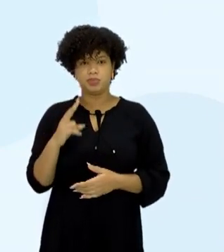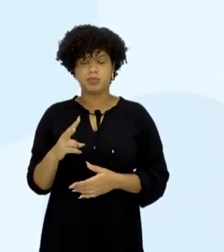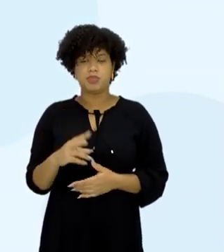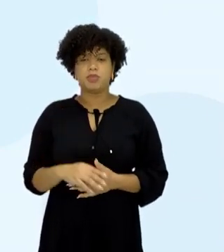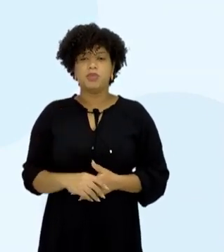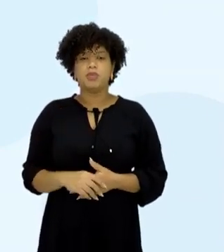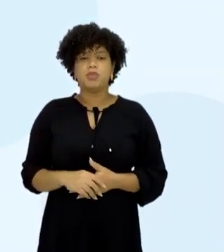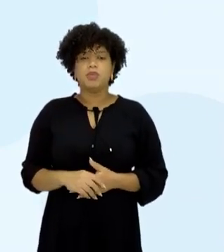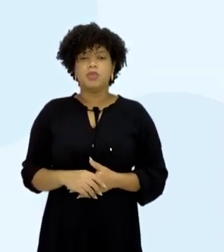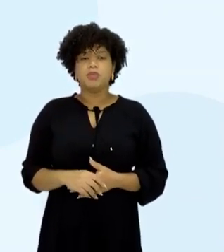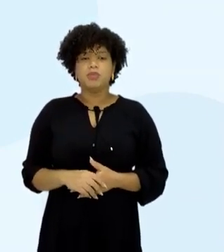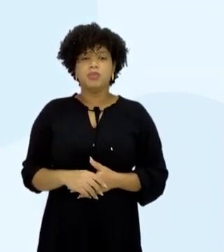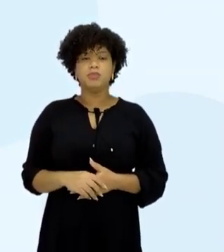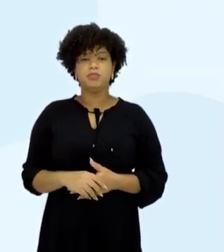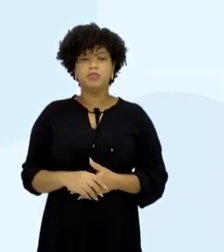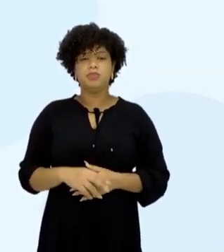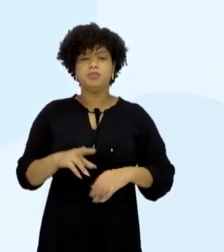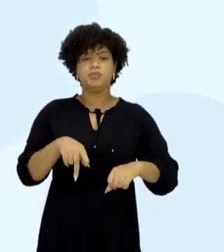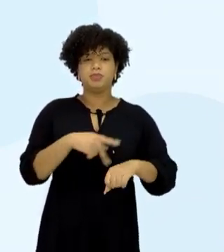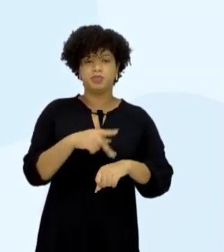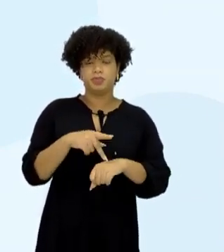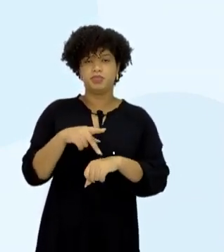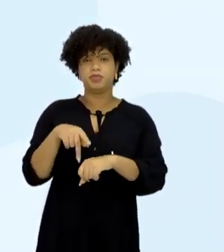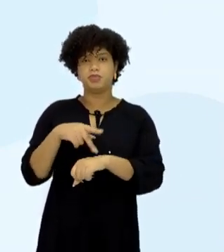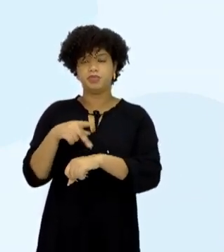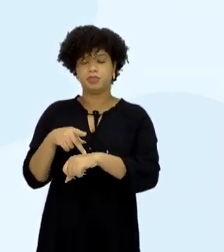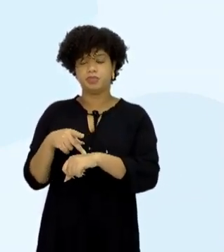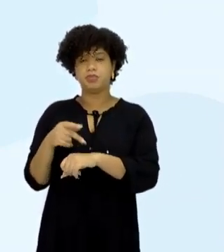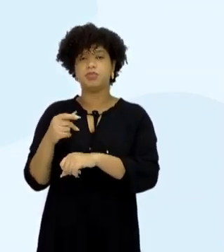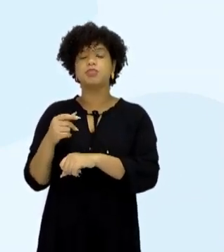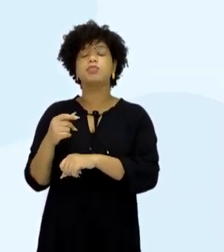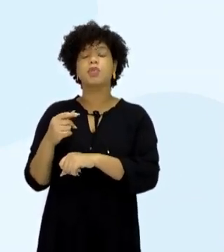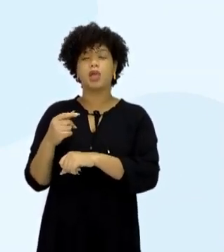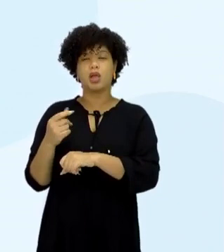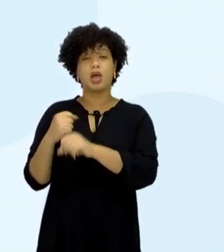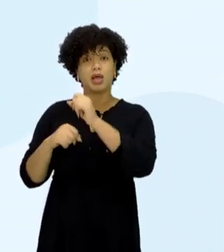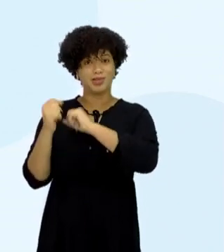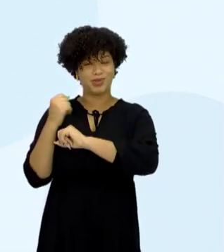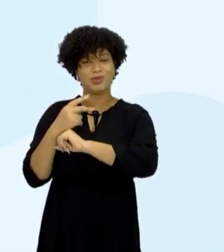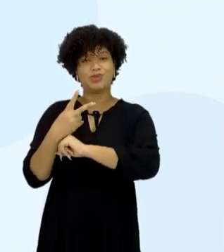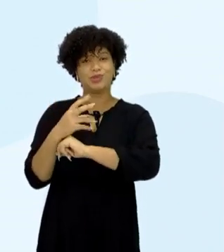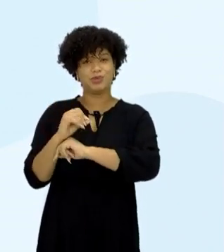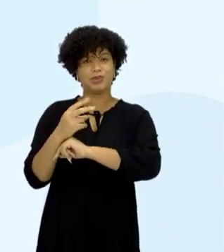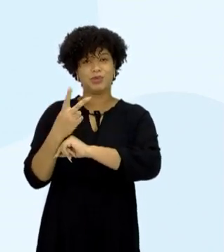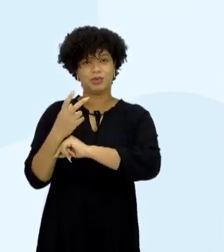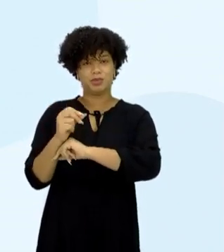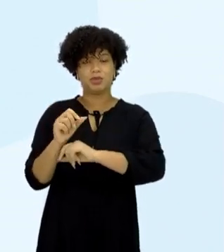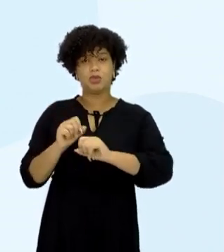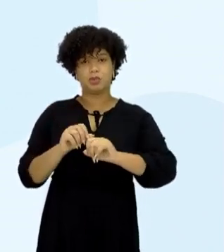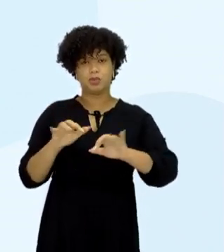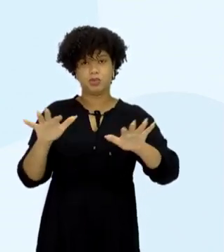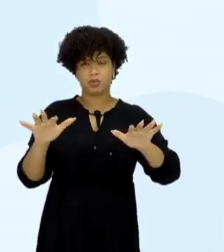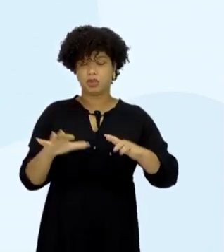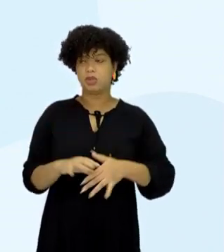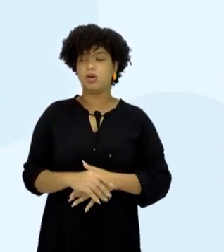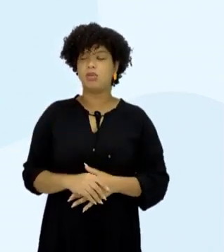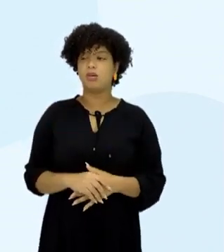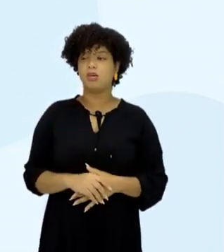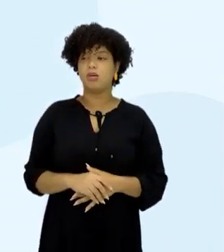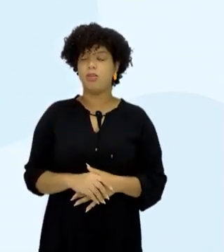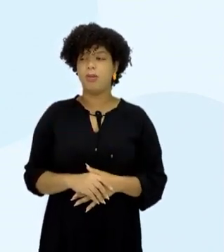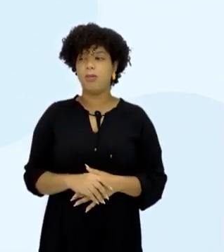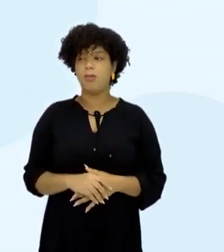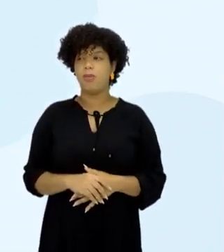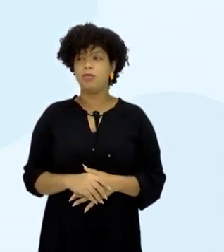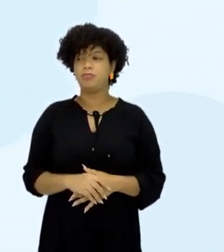fome por país publicado em 2020, né? E aí nós temos aí o